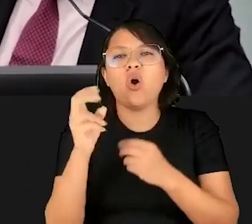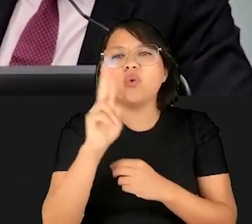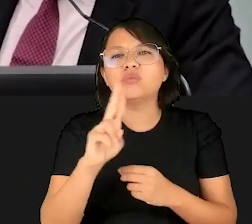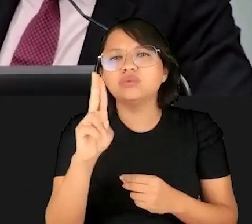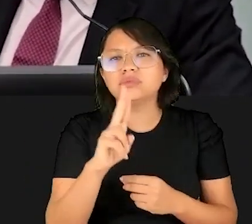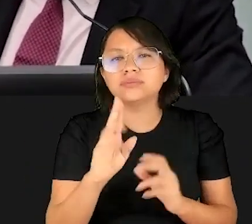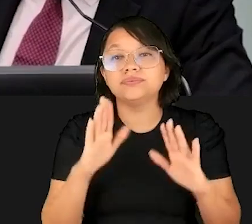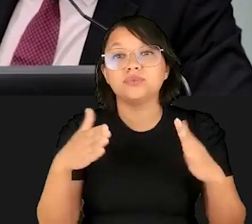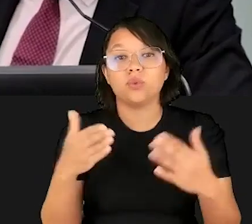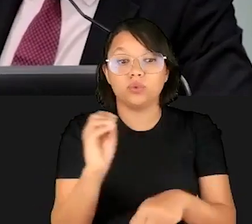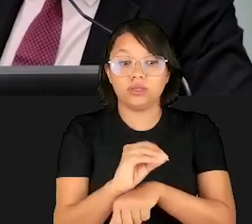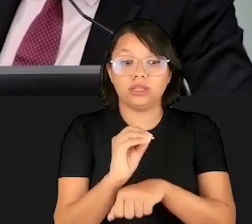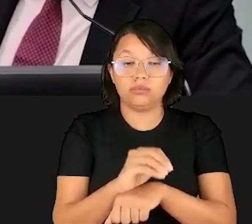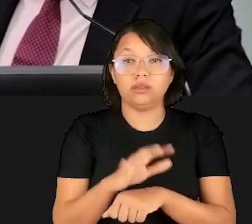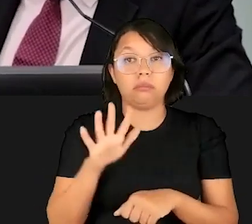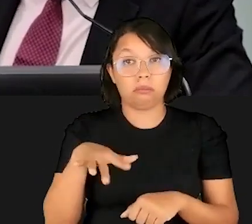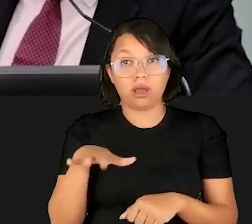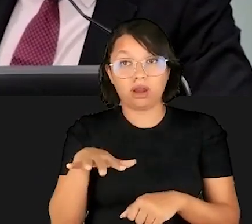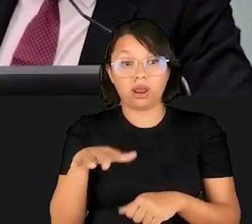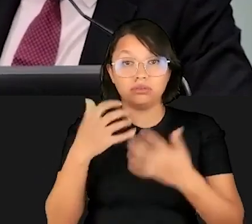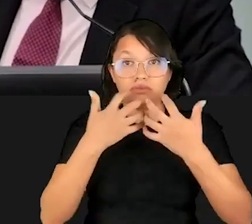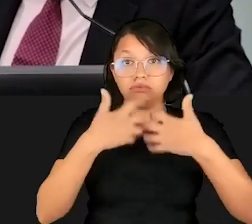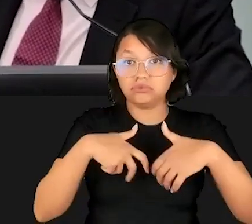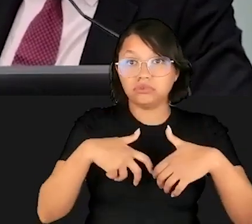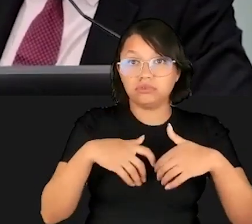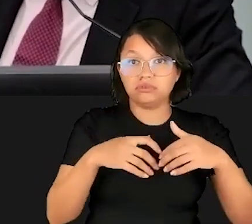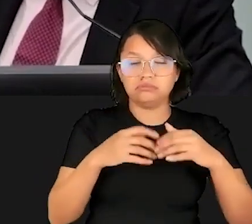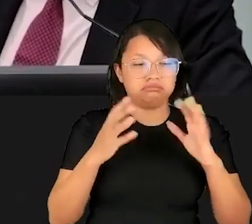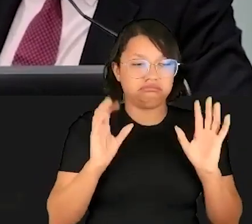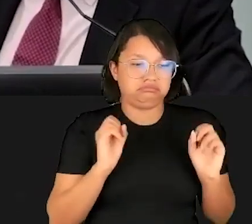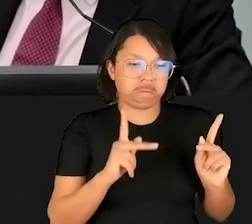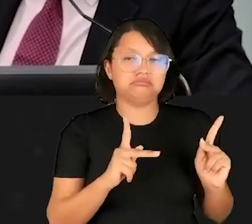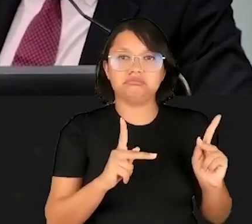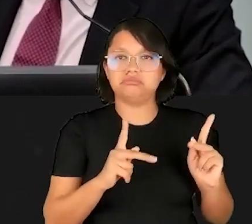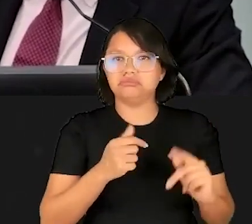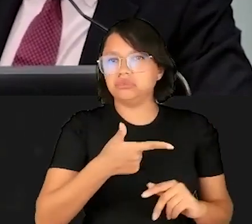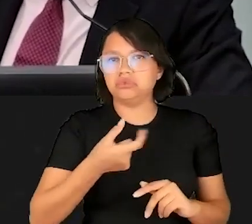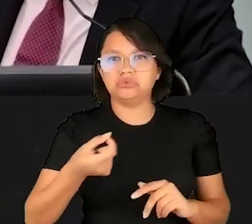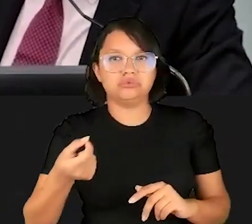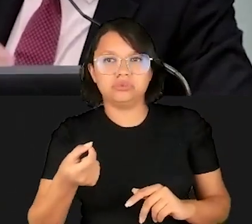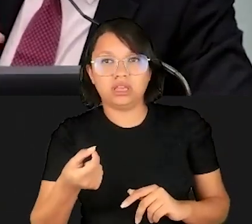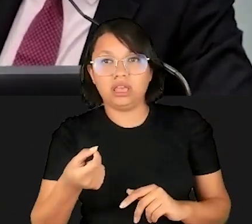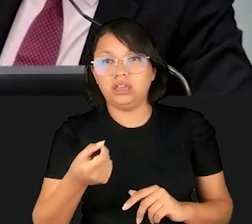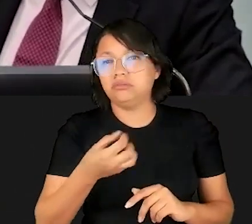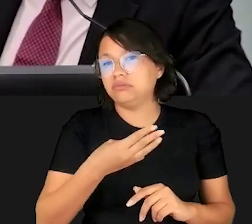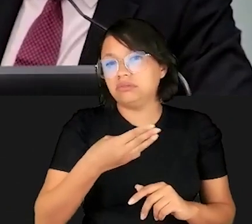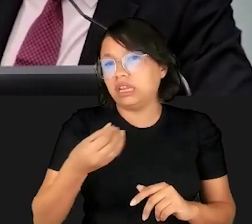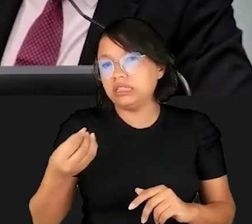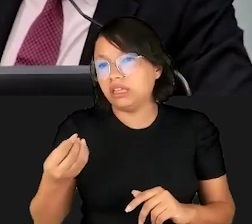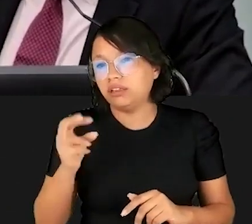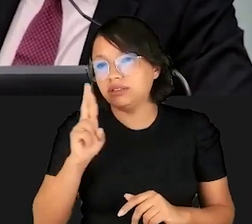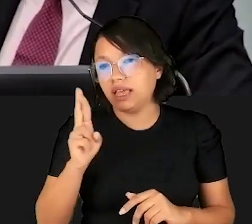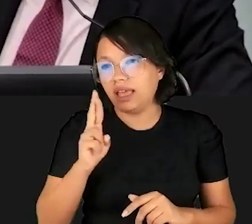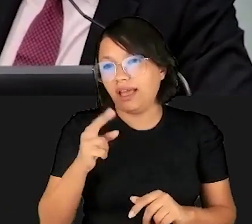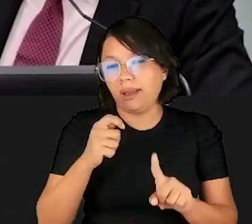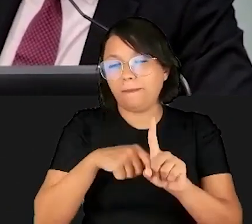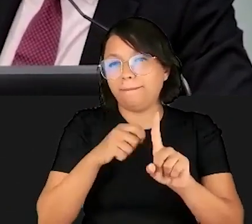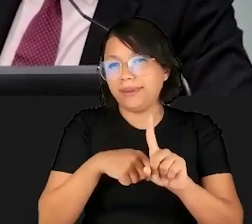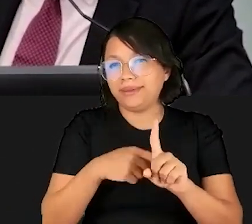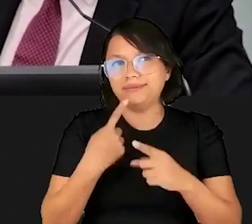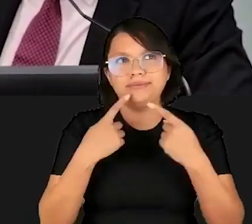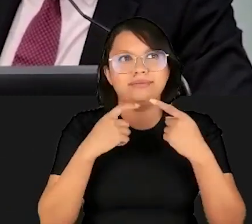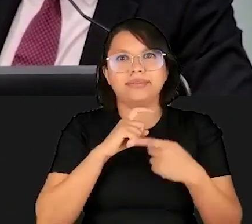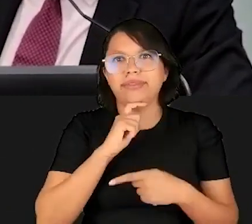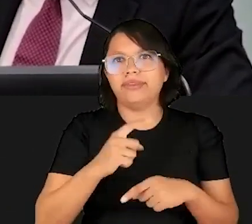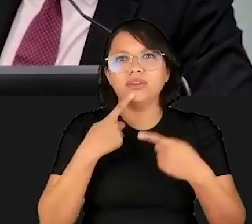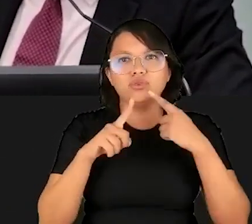e funciona, luz verde, ninguém dá bola. Se esse tratamento fosse 200, 300 reais por mês, ninguém estava discutindo. problema é o seguinte, o tratamento